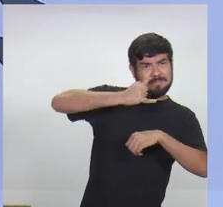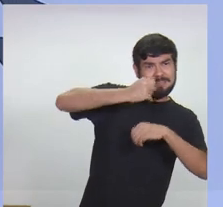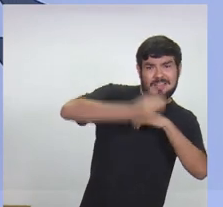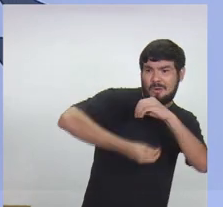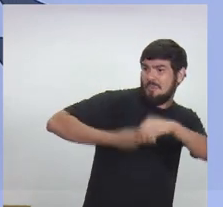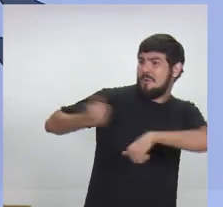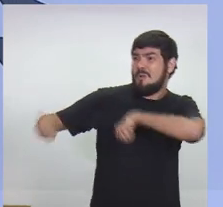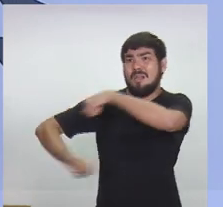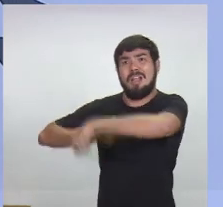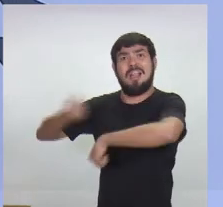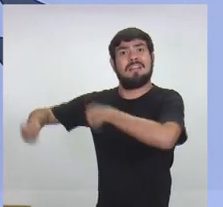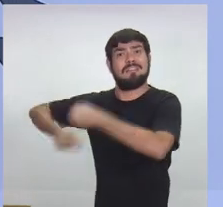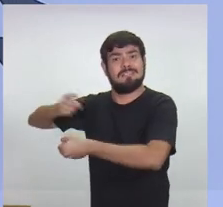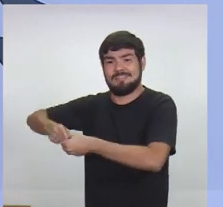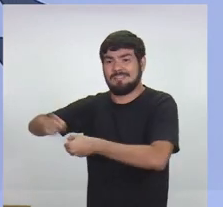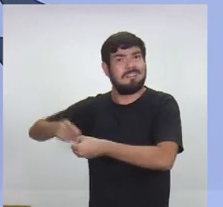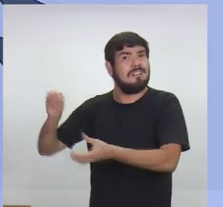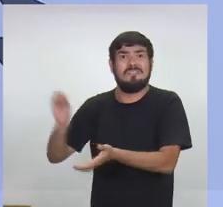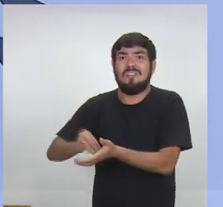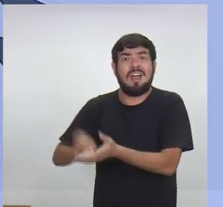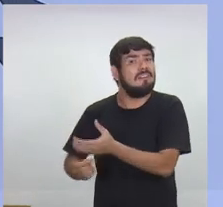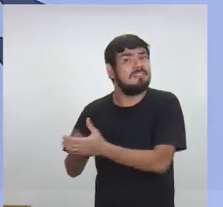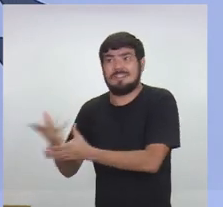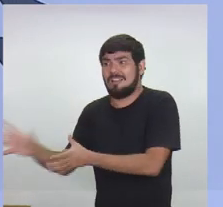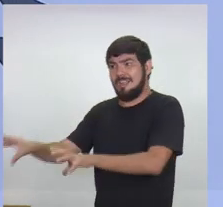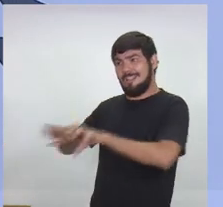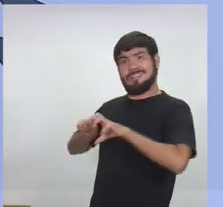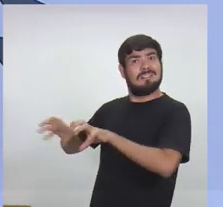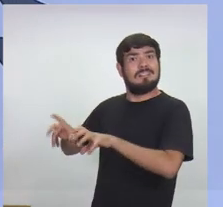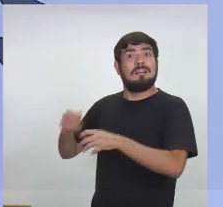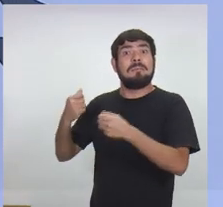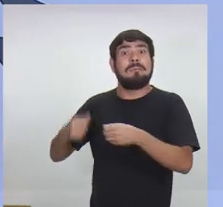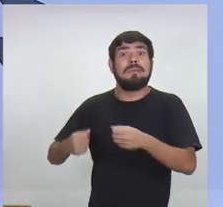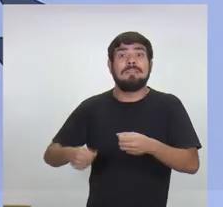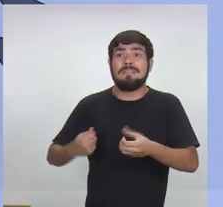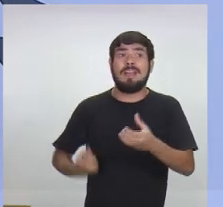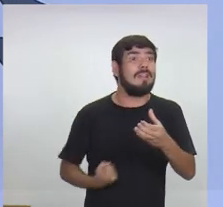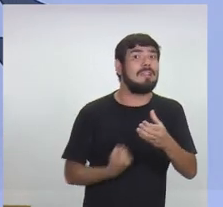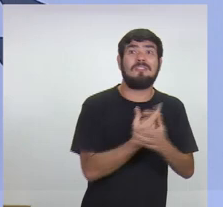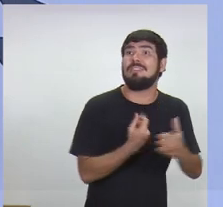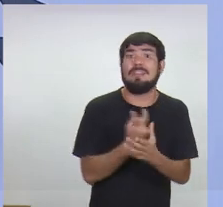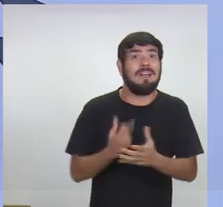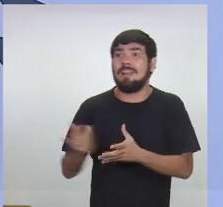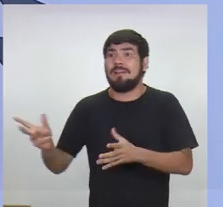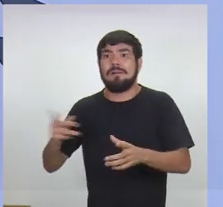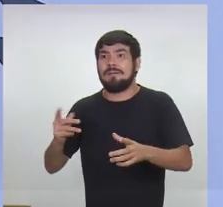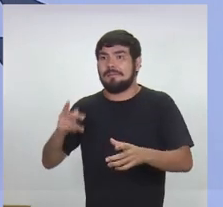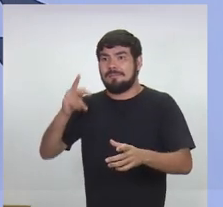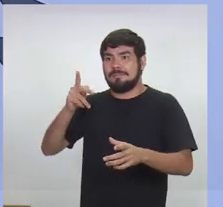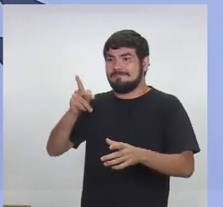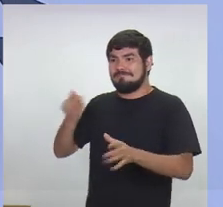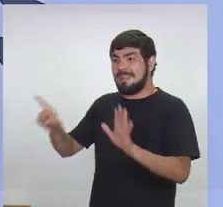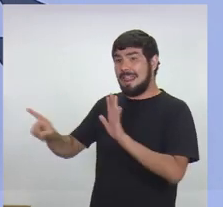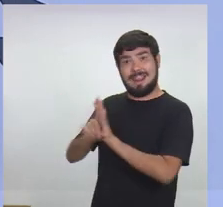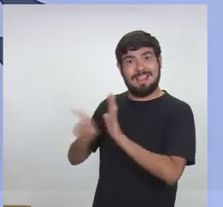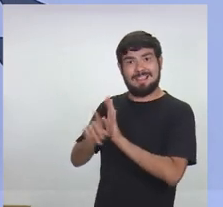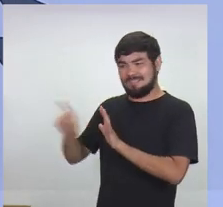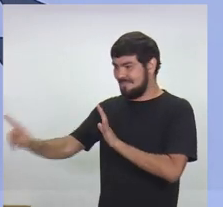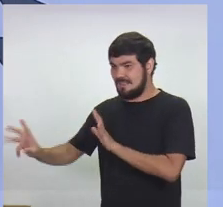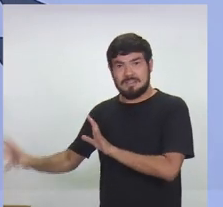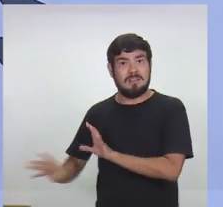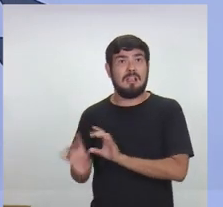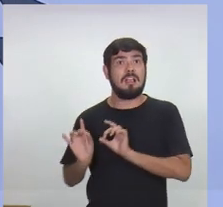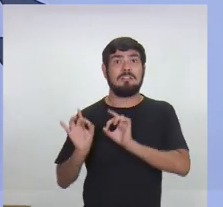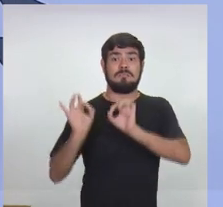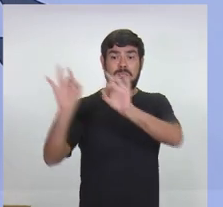ou pelo menos não está absorver essa produção ea gente precisa criar políticas para que o pequeno produtor esportes produto para